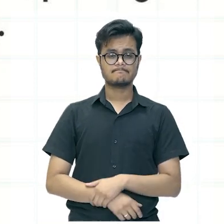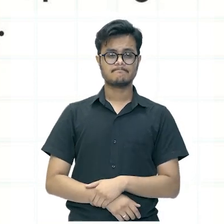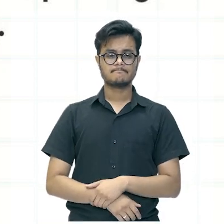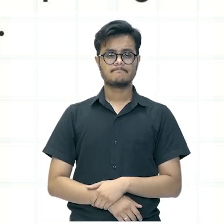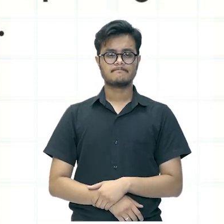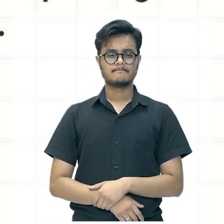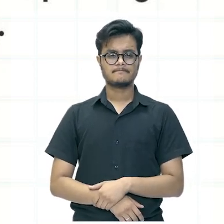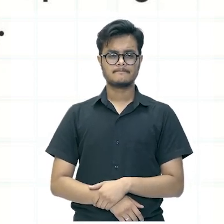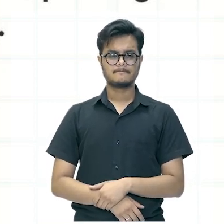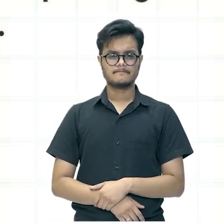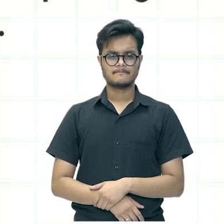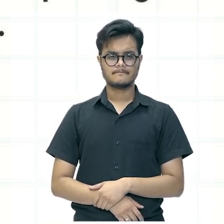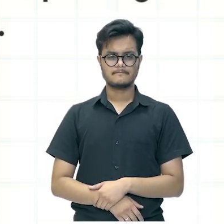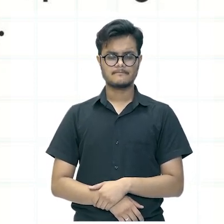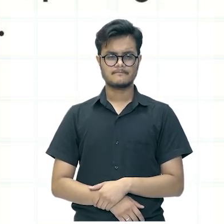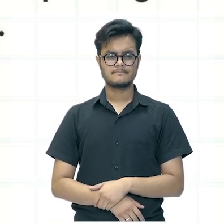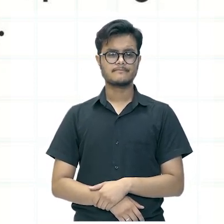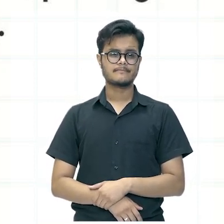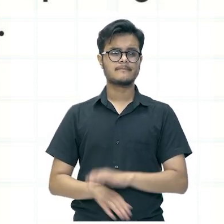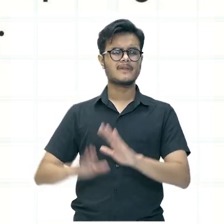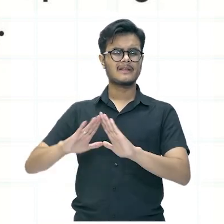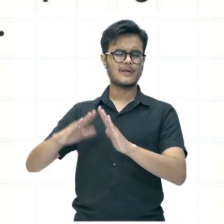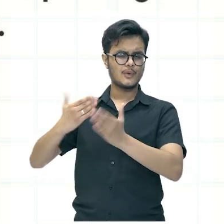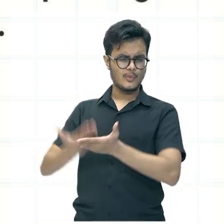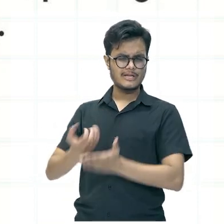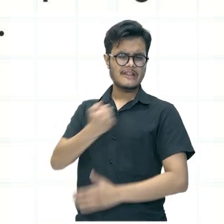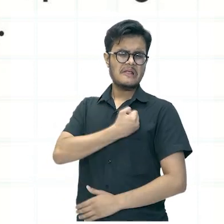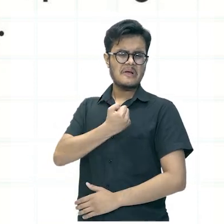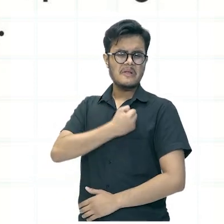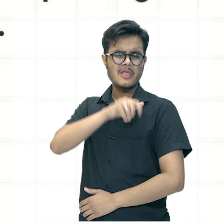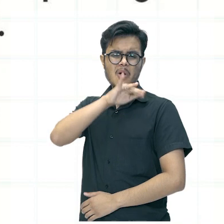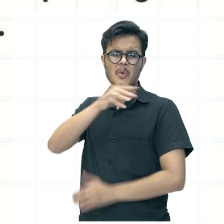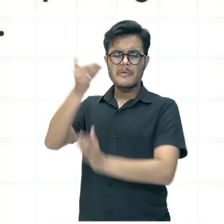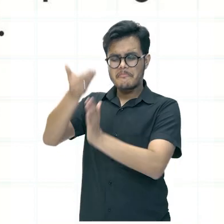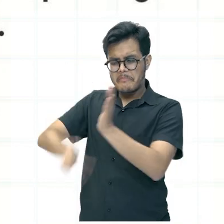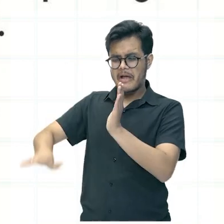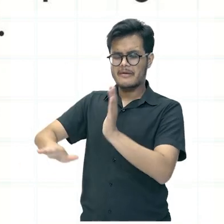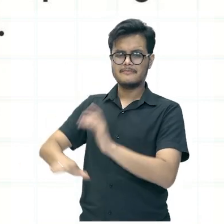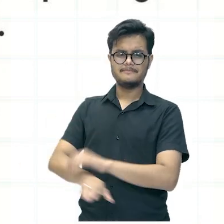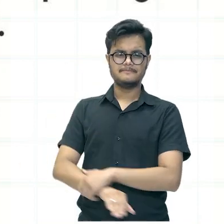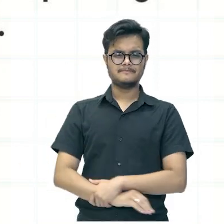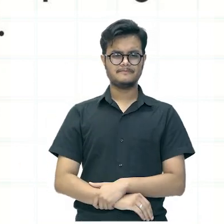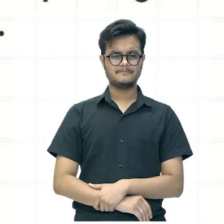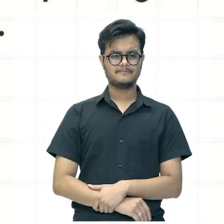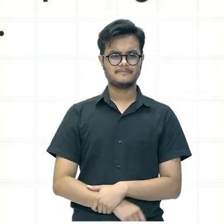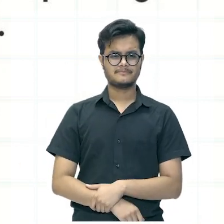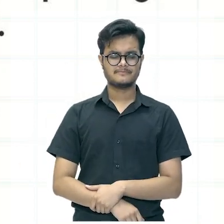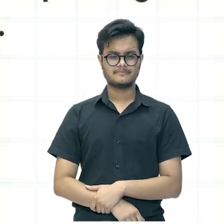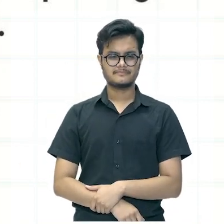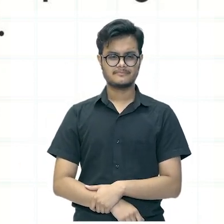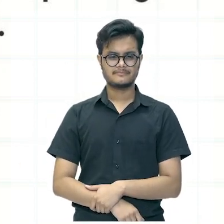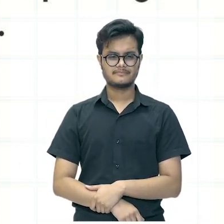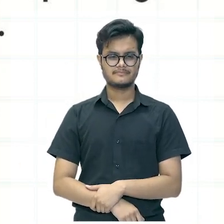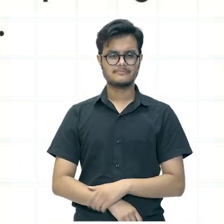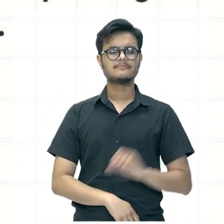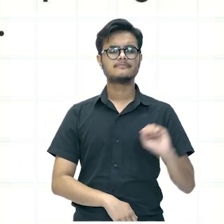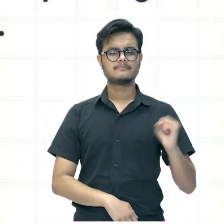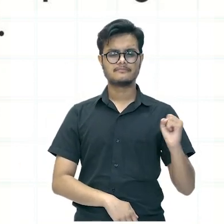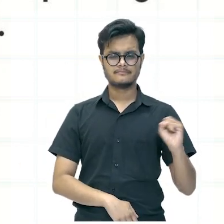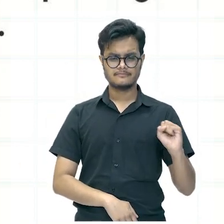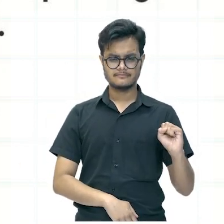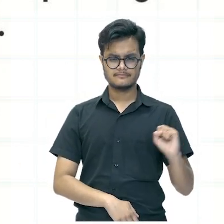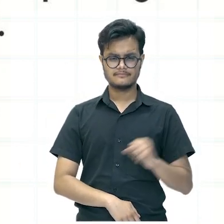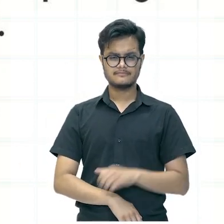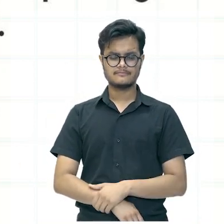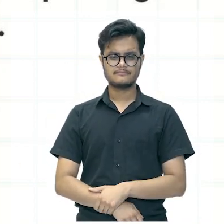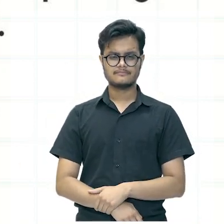certeza, tudo isso influencia na escola, né? As notas ficam muito ruins. Bad grades. E signs of suicidal